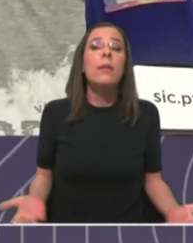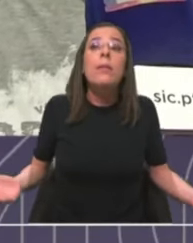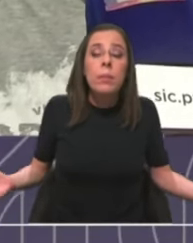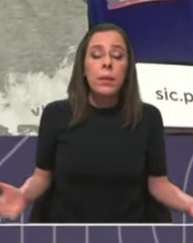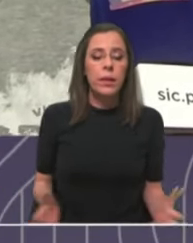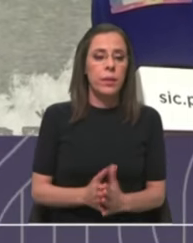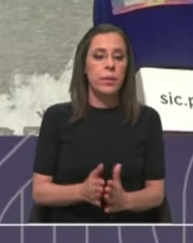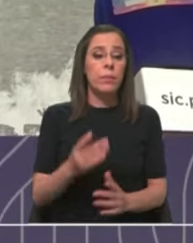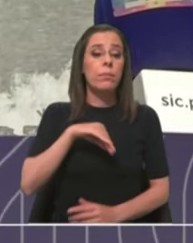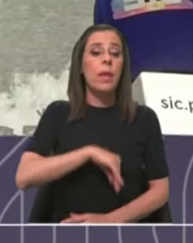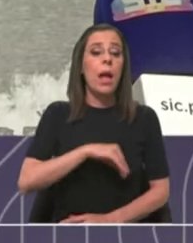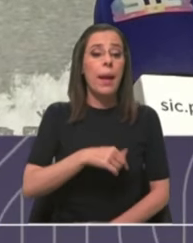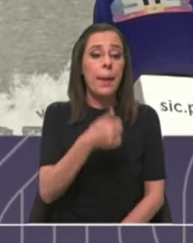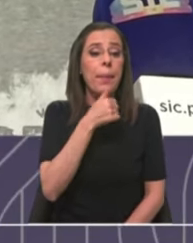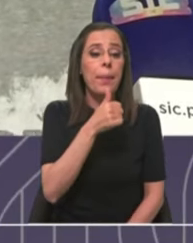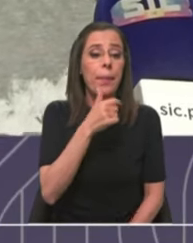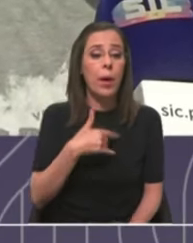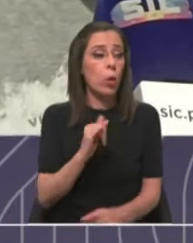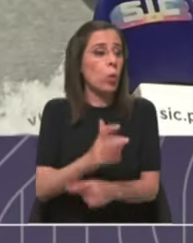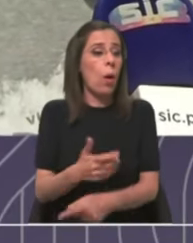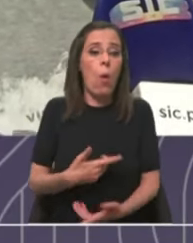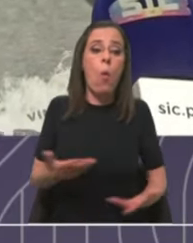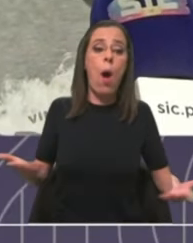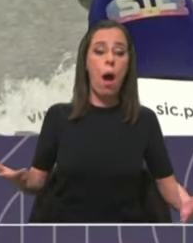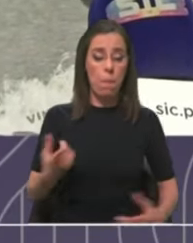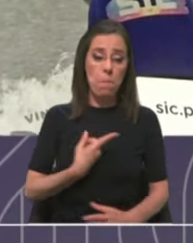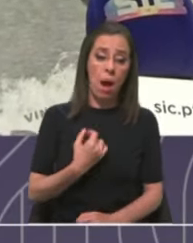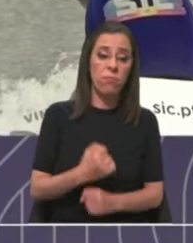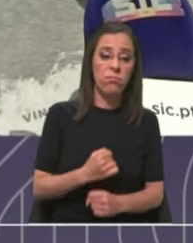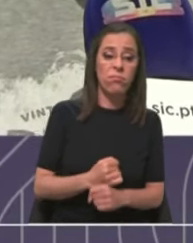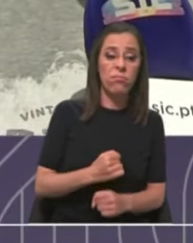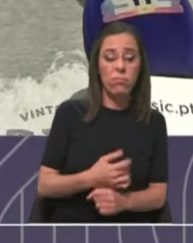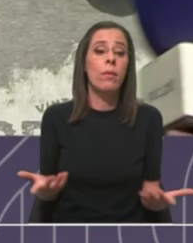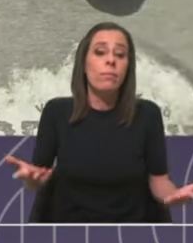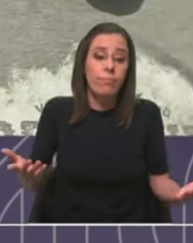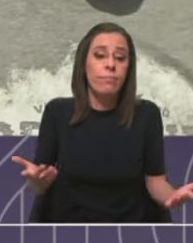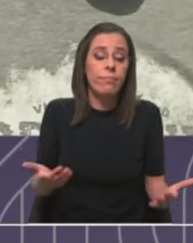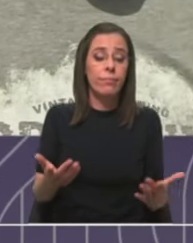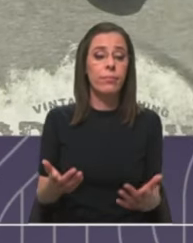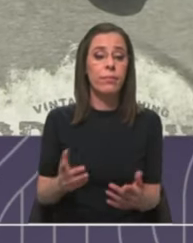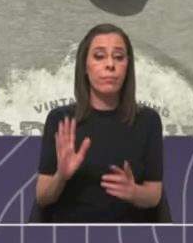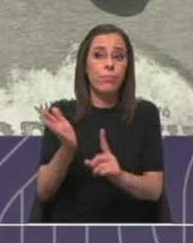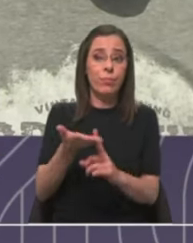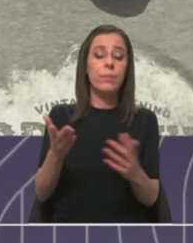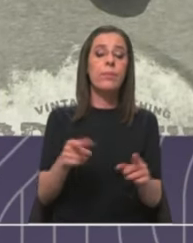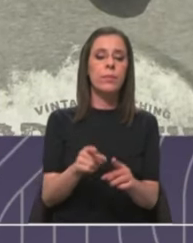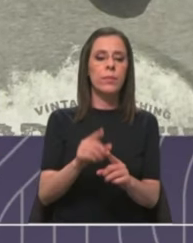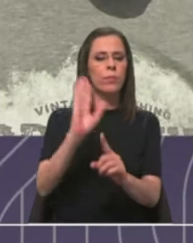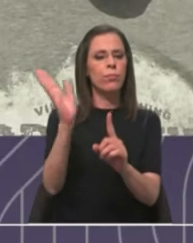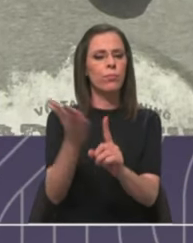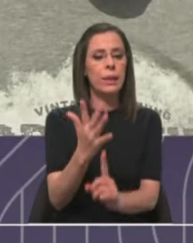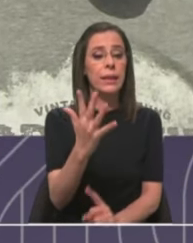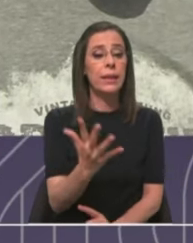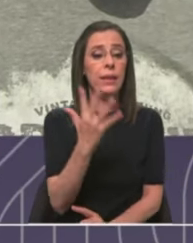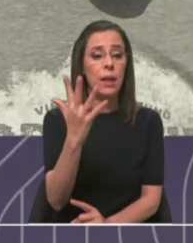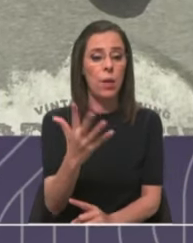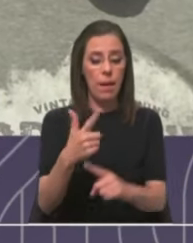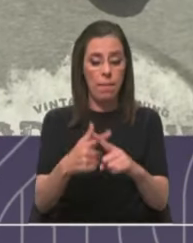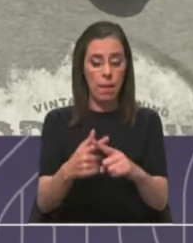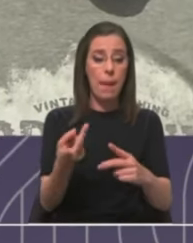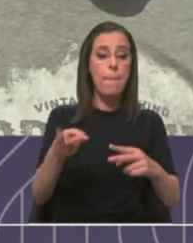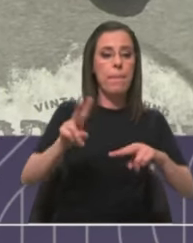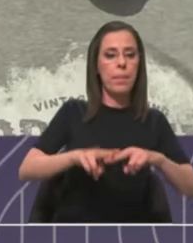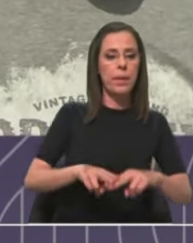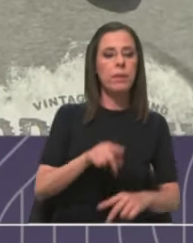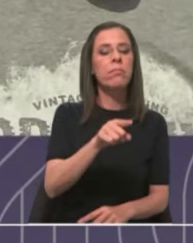é de onde vem o meu rendimento, não tenho outro, tenho que trabalhar, infelizmente. O Ruben foi condenado a 5 anos e meio de prisão,